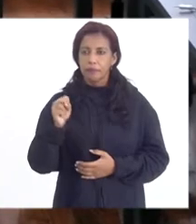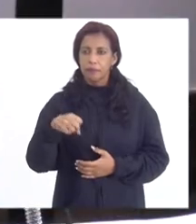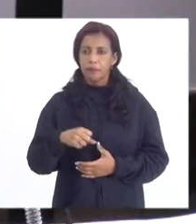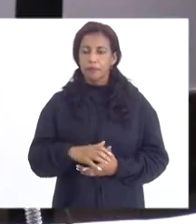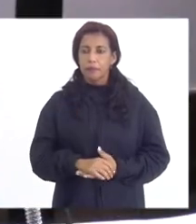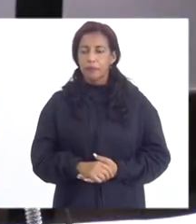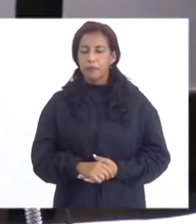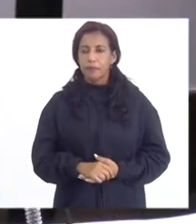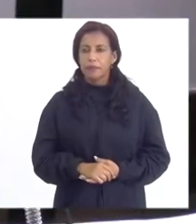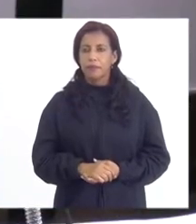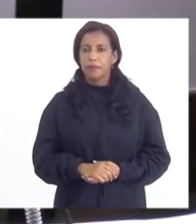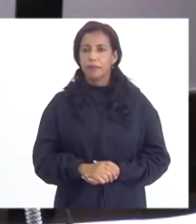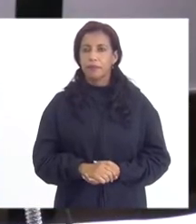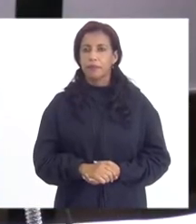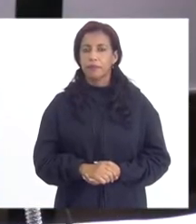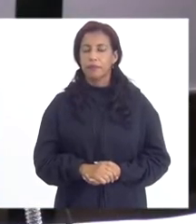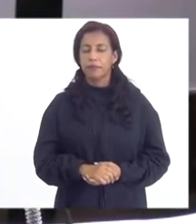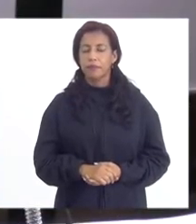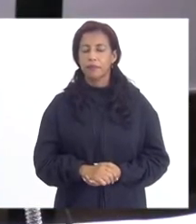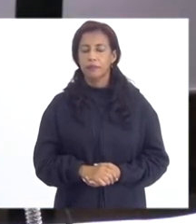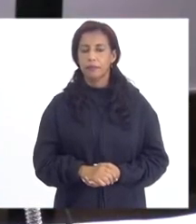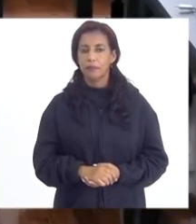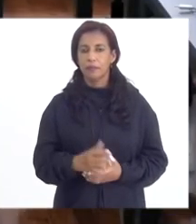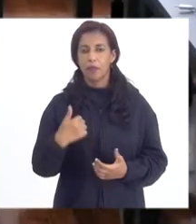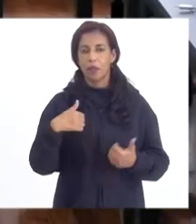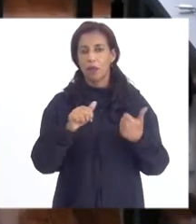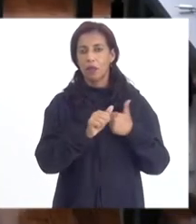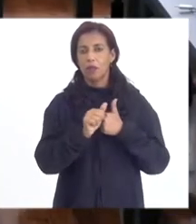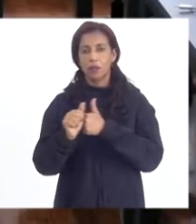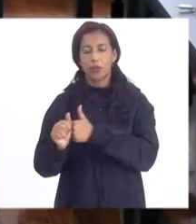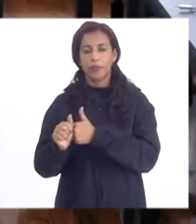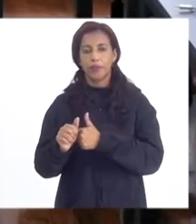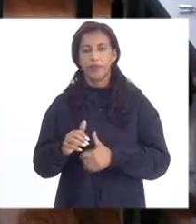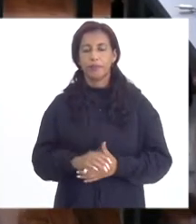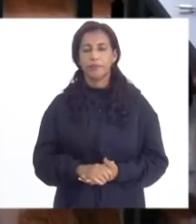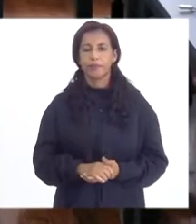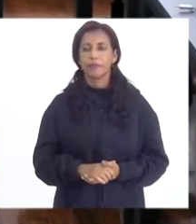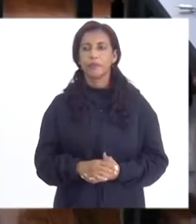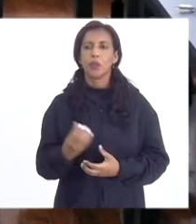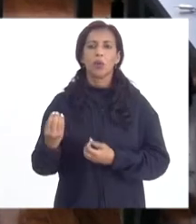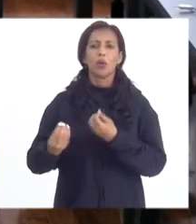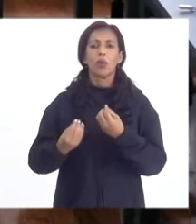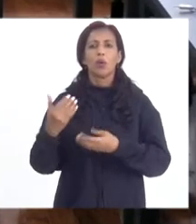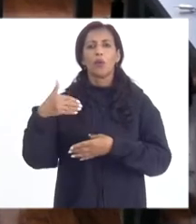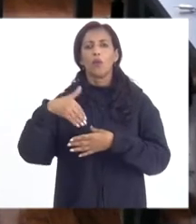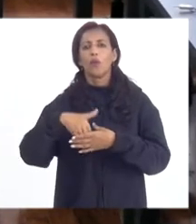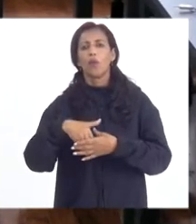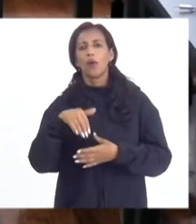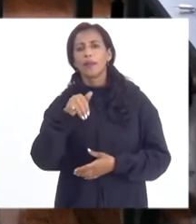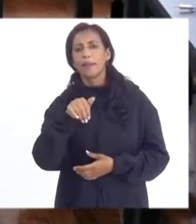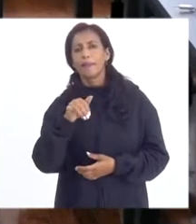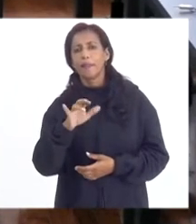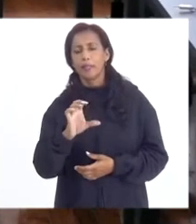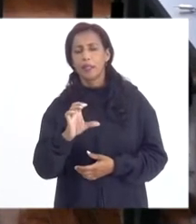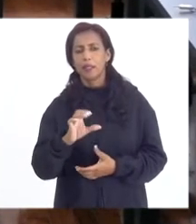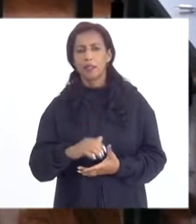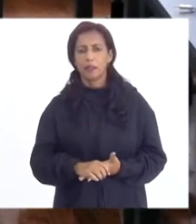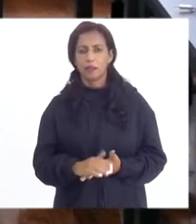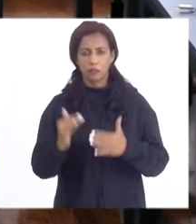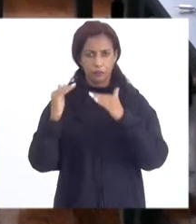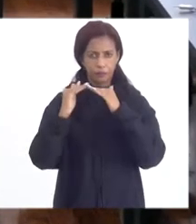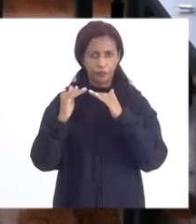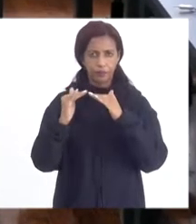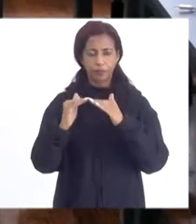Sim. Parecer pela constitucionalidade, voto divergente, eu acompanho o voto divergente do deputado Luiz Paulo. Vota, como vota Mink, Mônica e Valdec? Sim, de